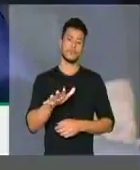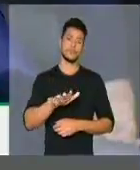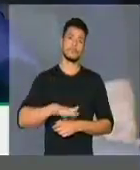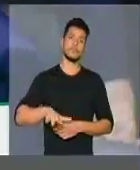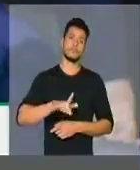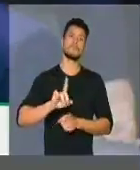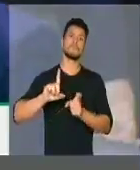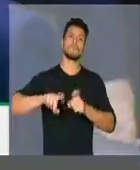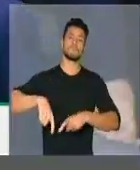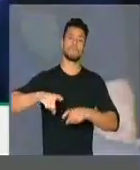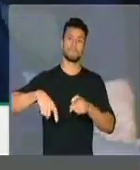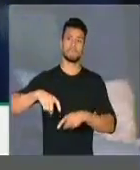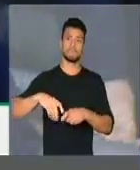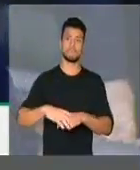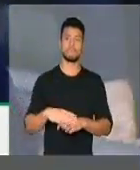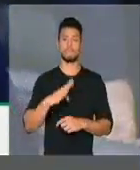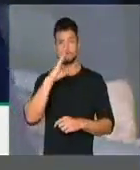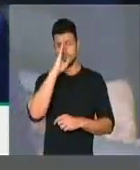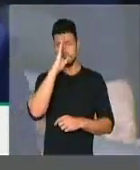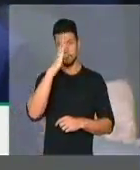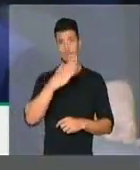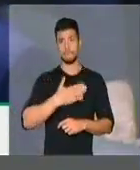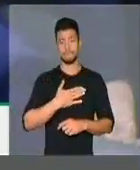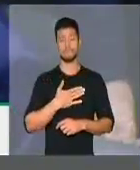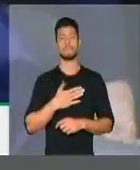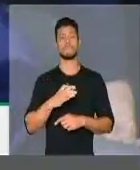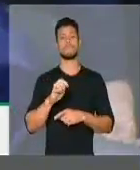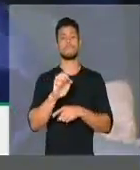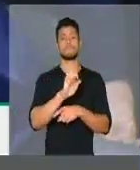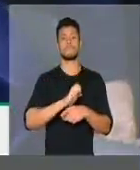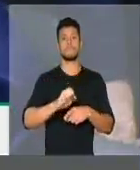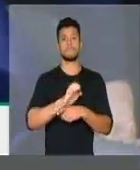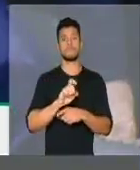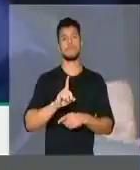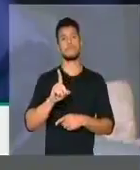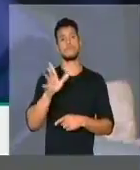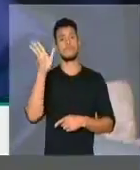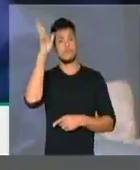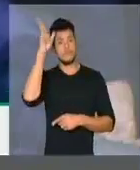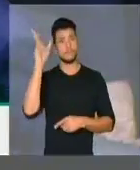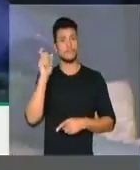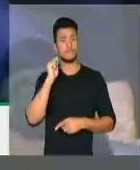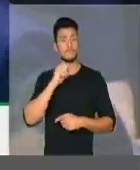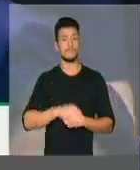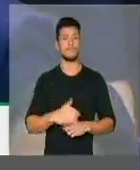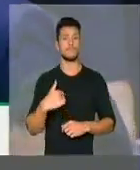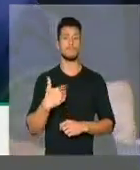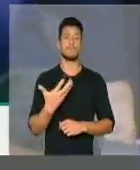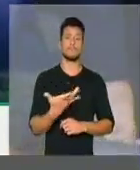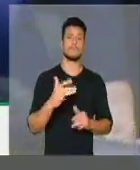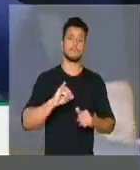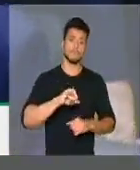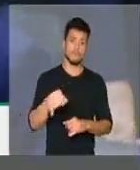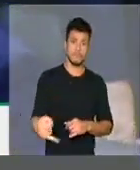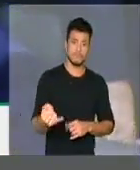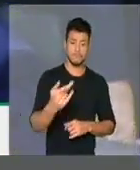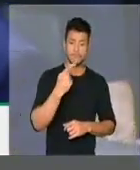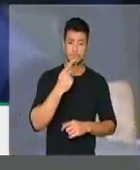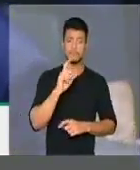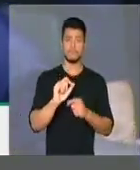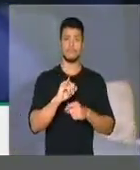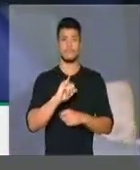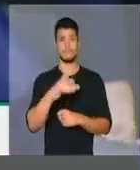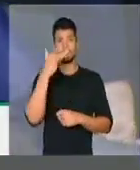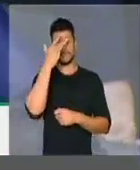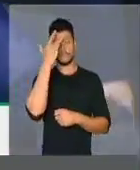agronegócio brasileiro, em especial para o meu estado, Mato Grosso. Quero dizer, na verdade, que os produtores, esse